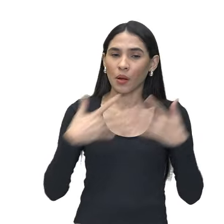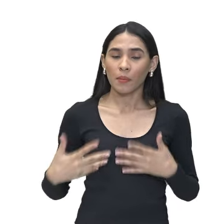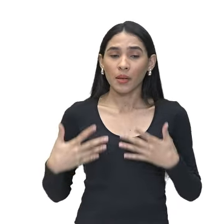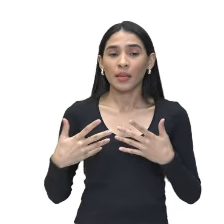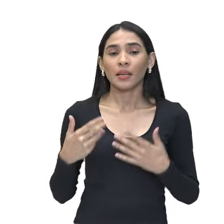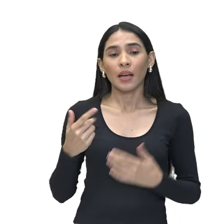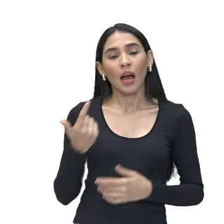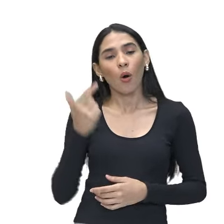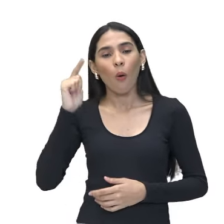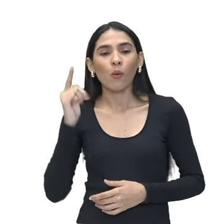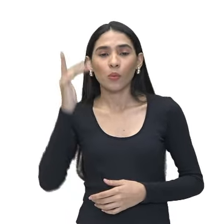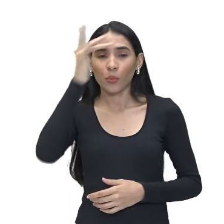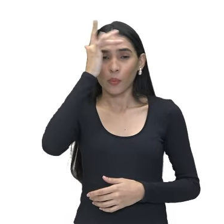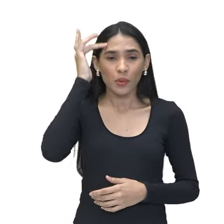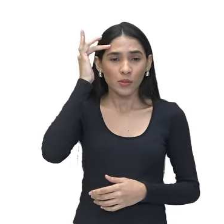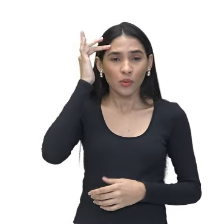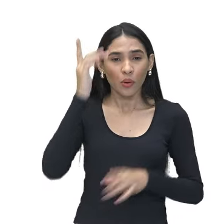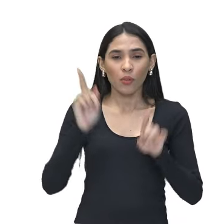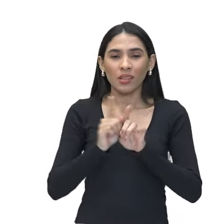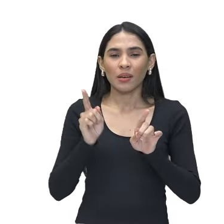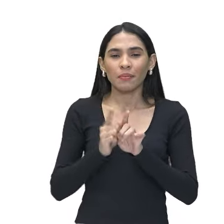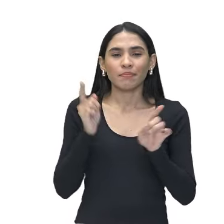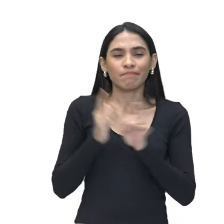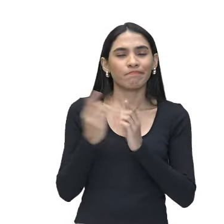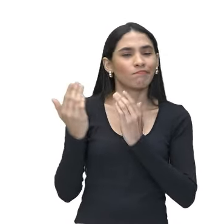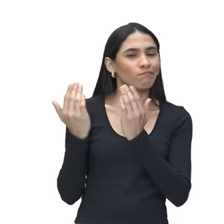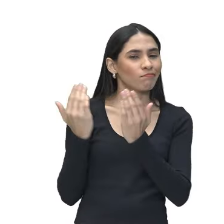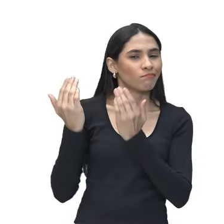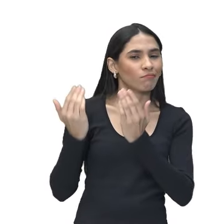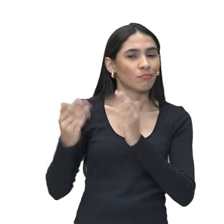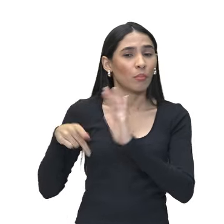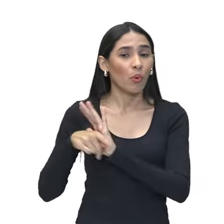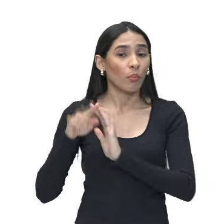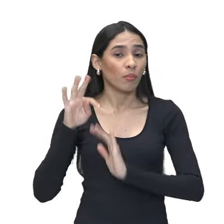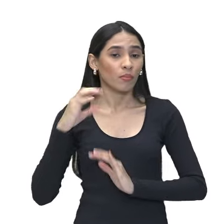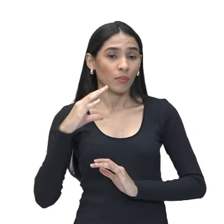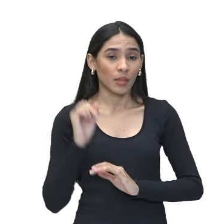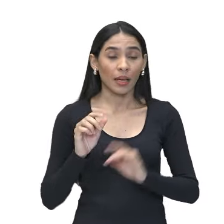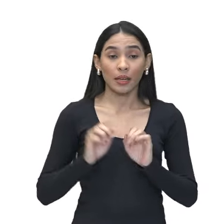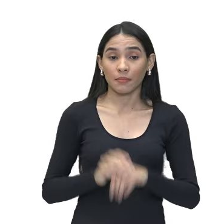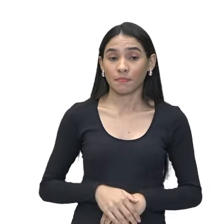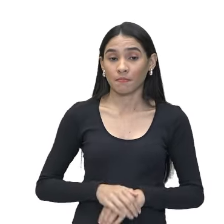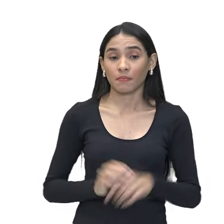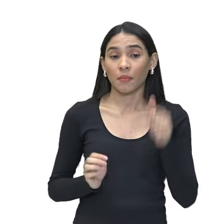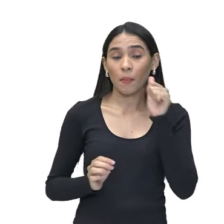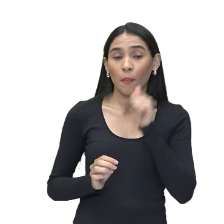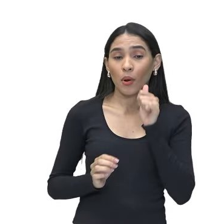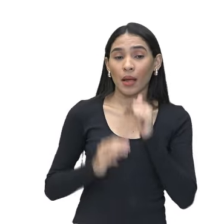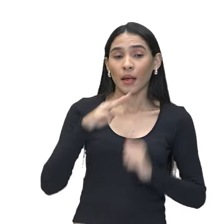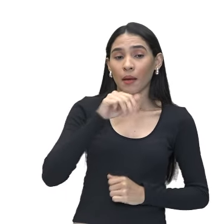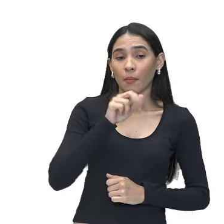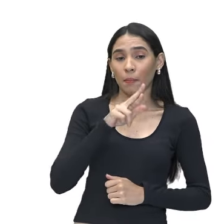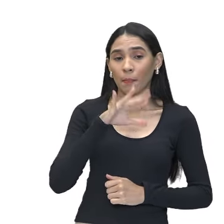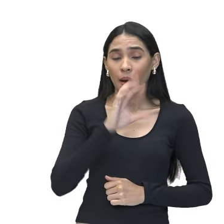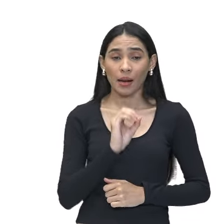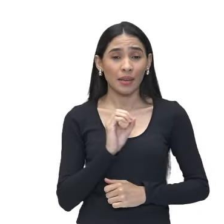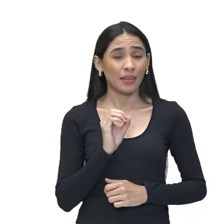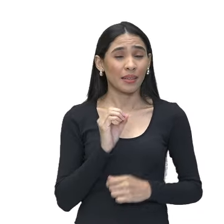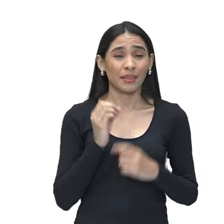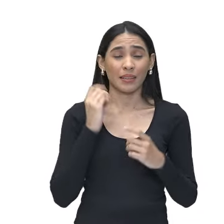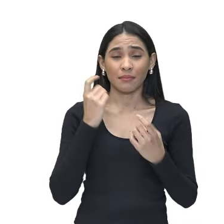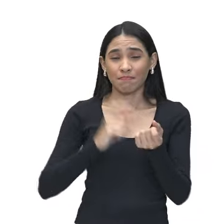Lívio sua desconfiança sobre Teca. Mariana fica apavorada